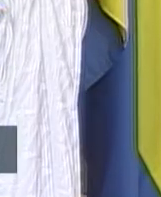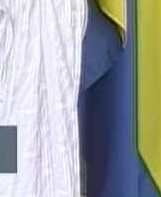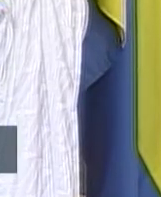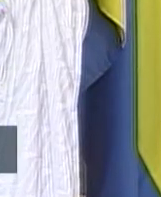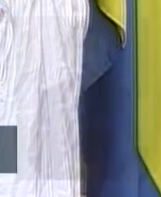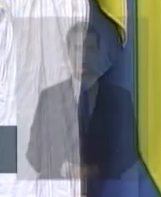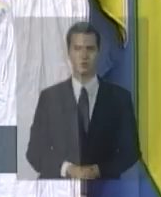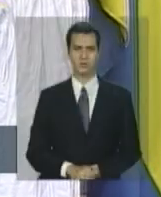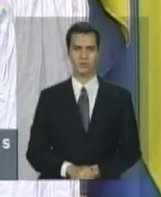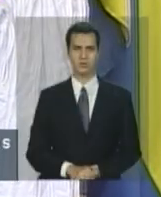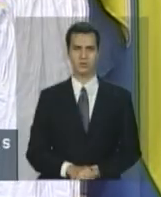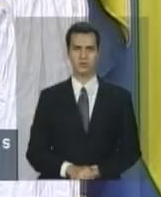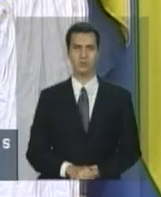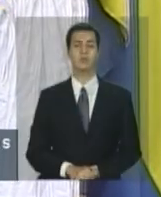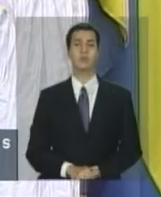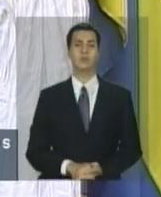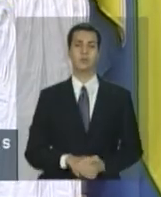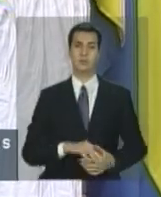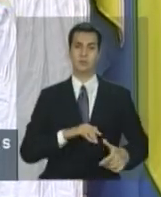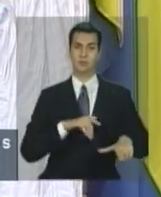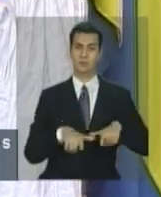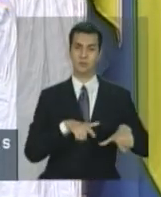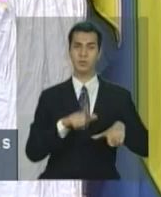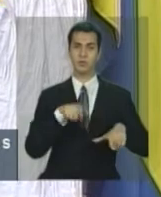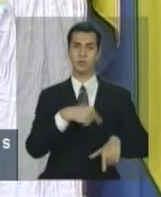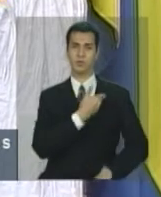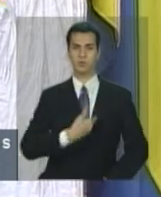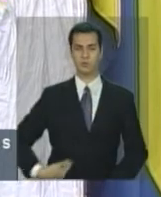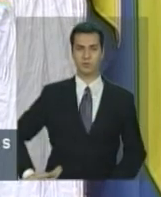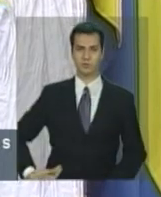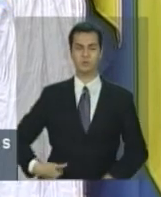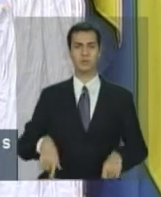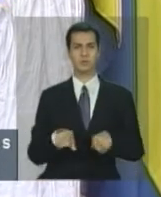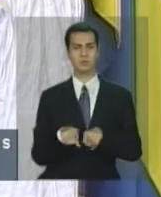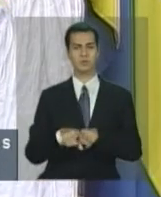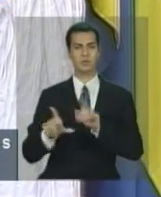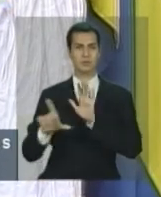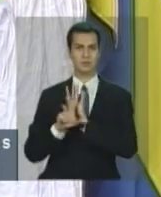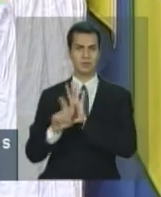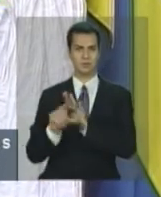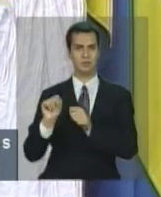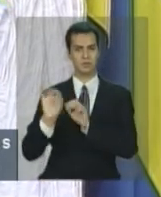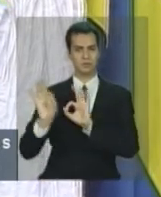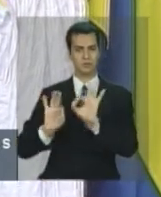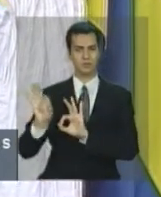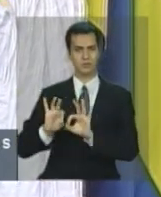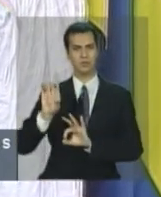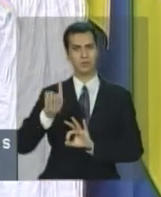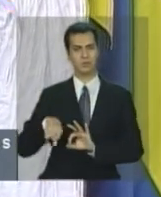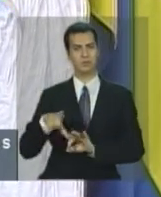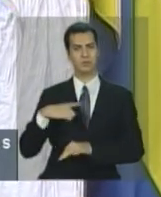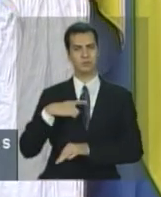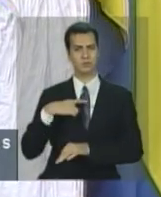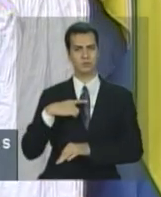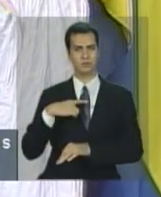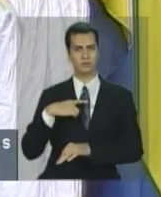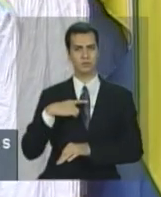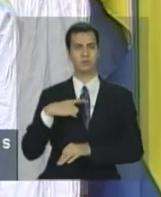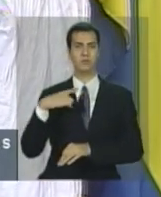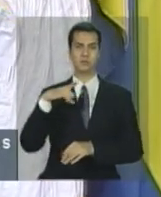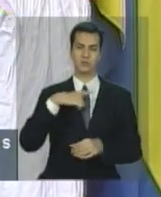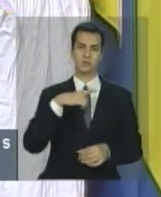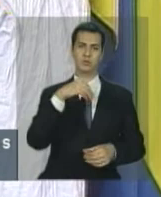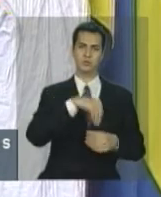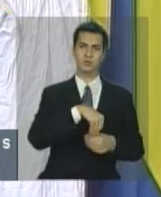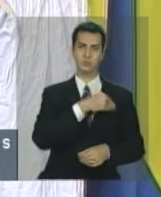O poder executivo é exercido pelo governo e o poder legislativo é investido tanto no